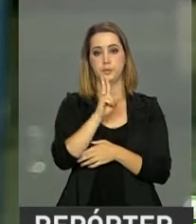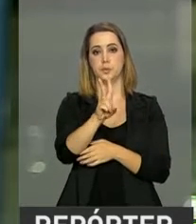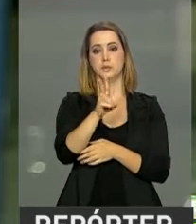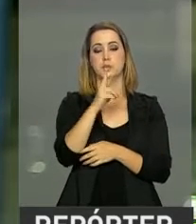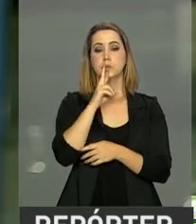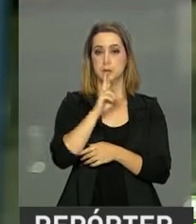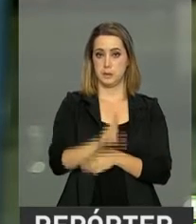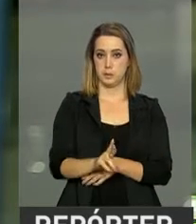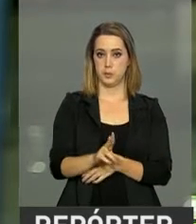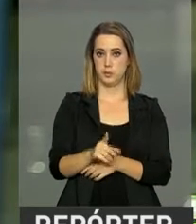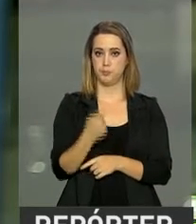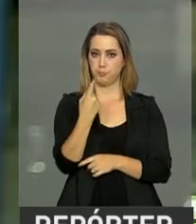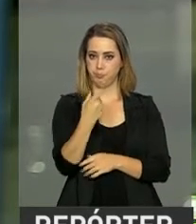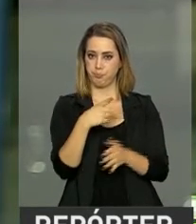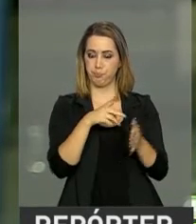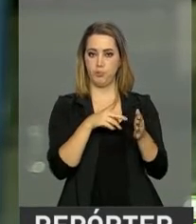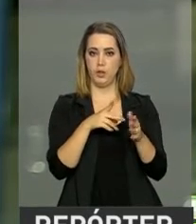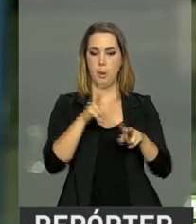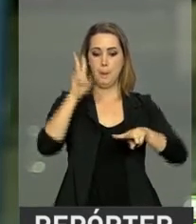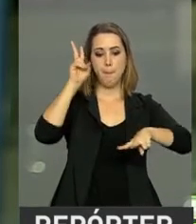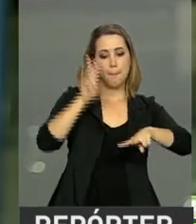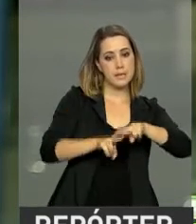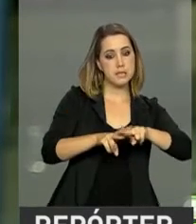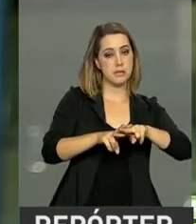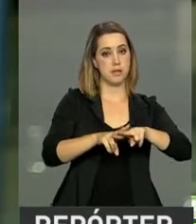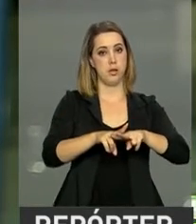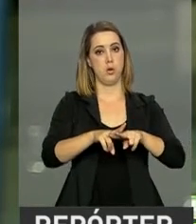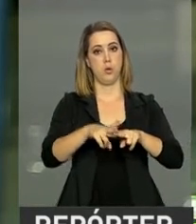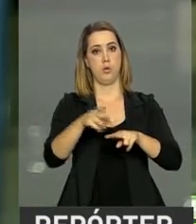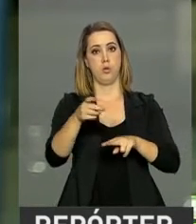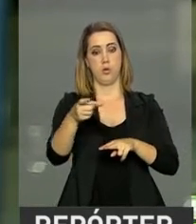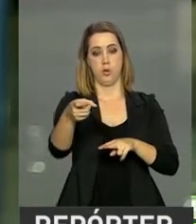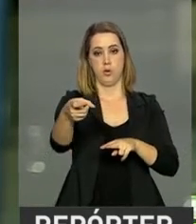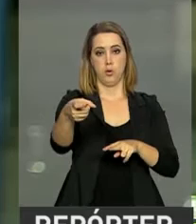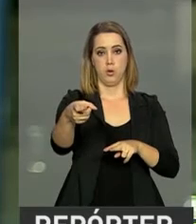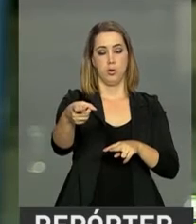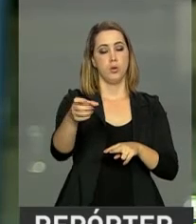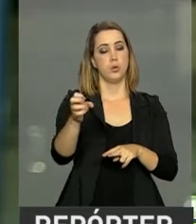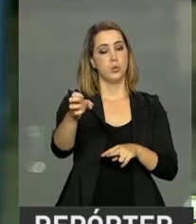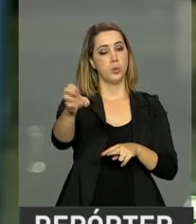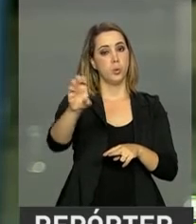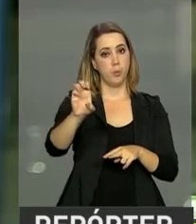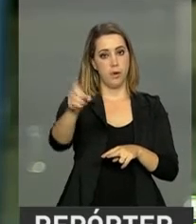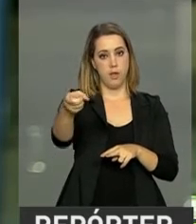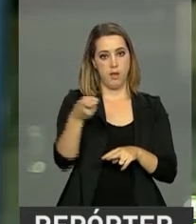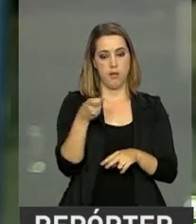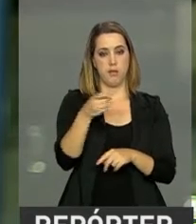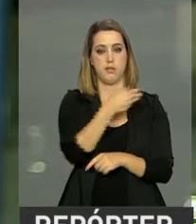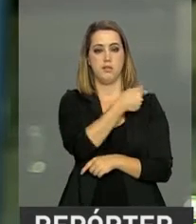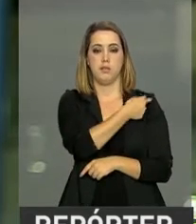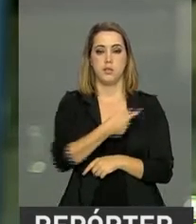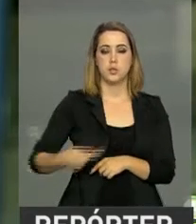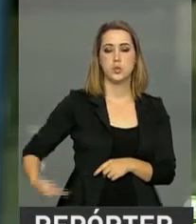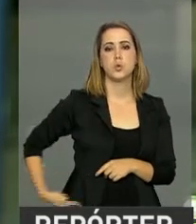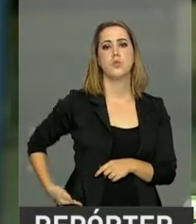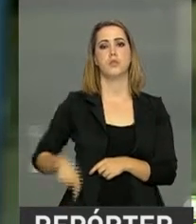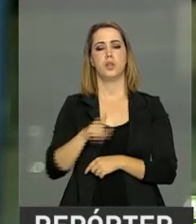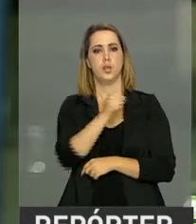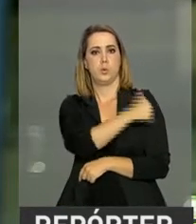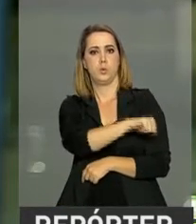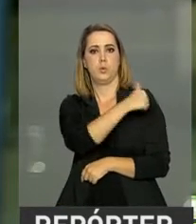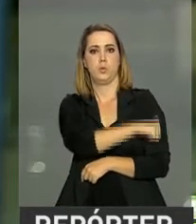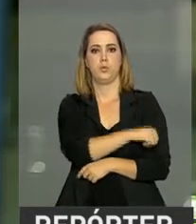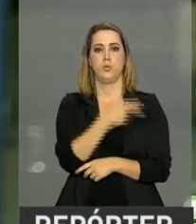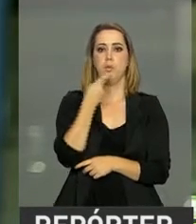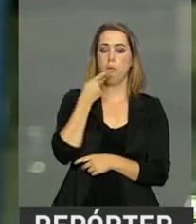sobre a prisão do ex governador do rio de janeiro sérgio cabral o bicho tema informou que o governo não interfere na